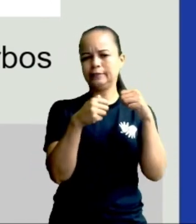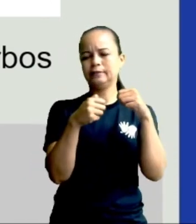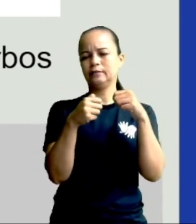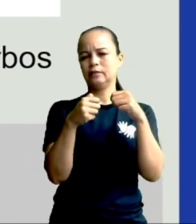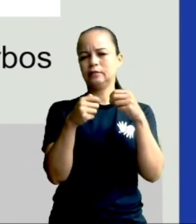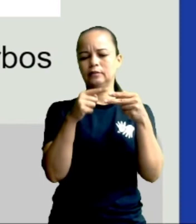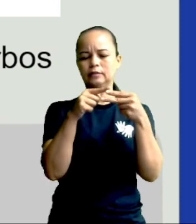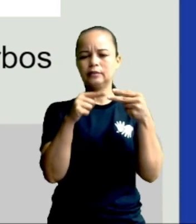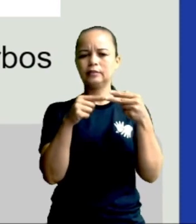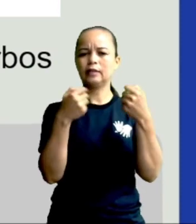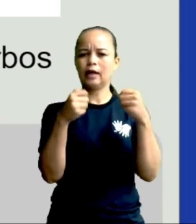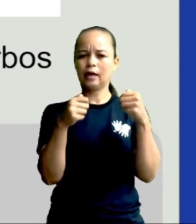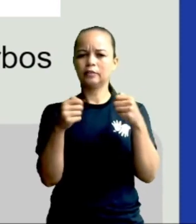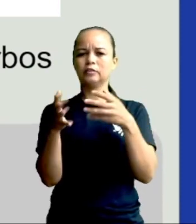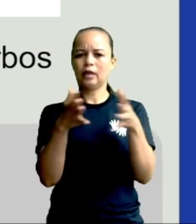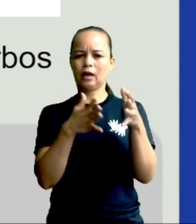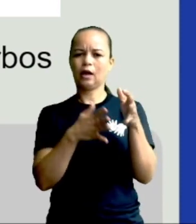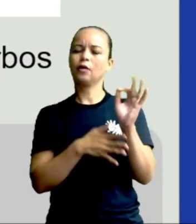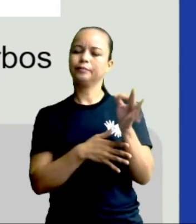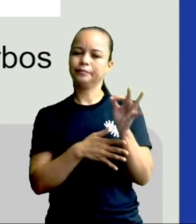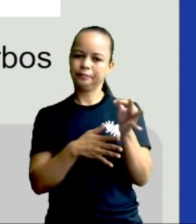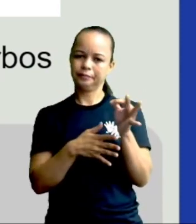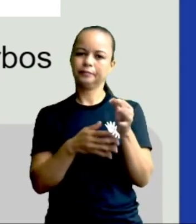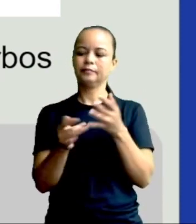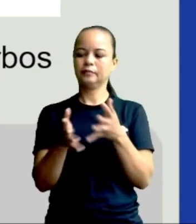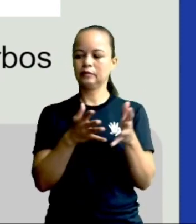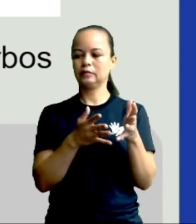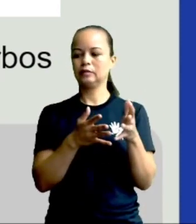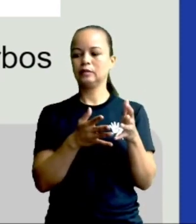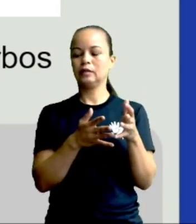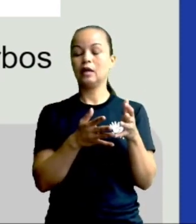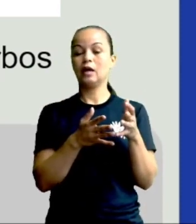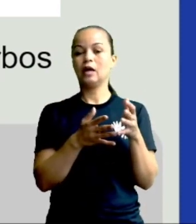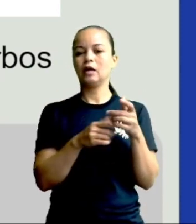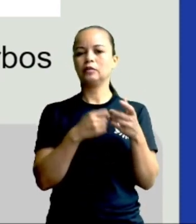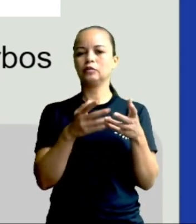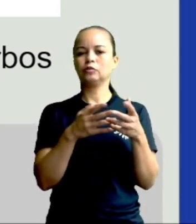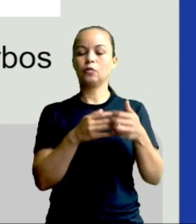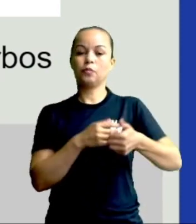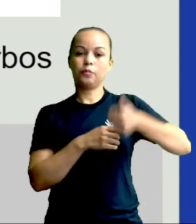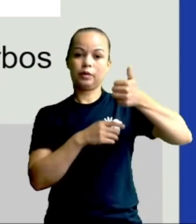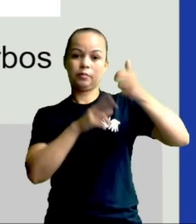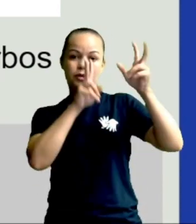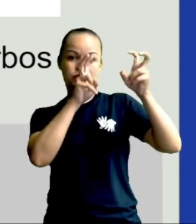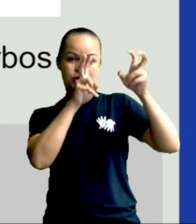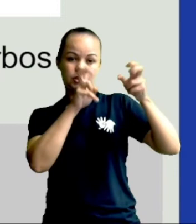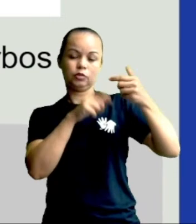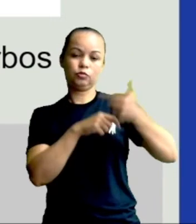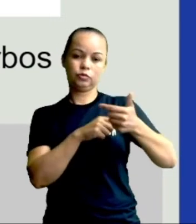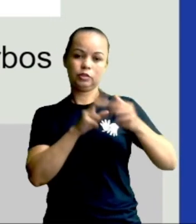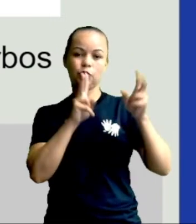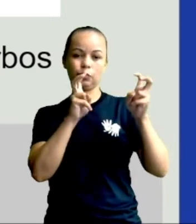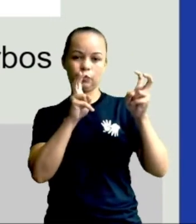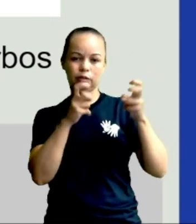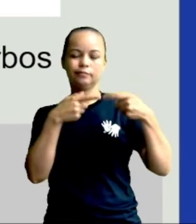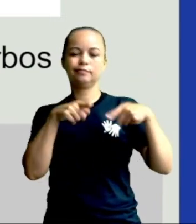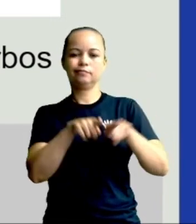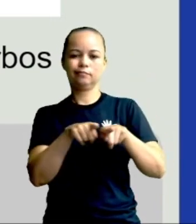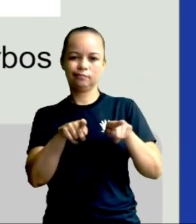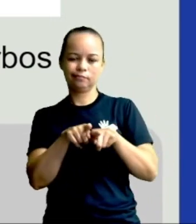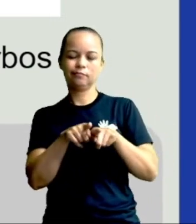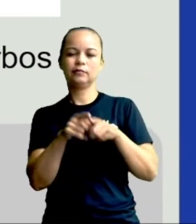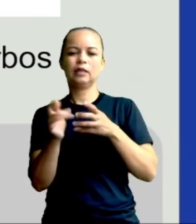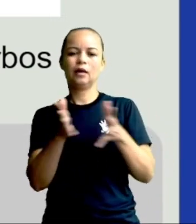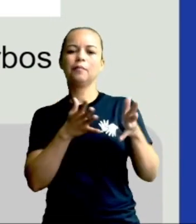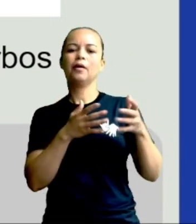está correta tanto com o verbo próximo tanto no primeiro título como no segundo o